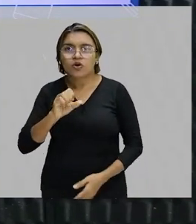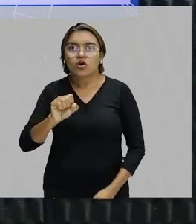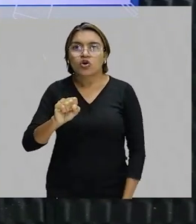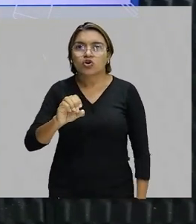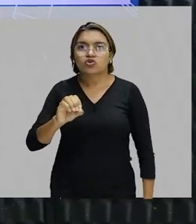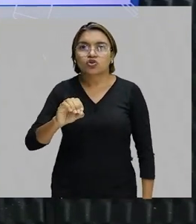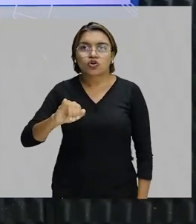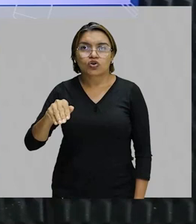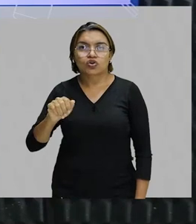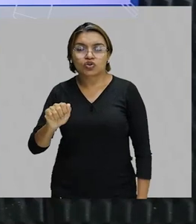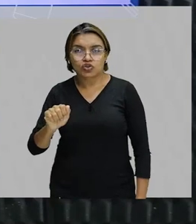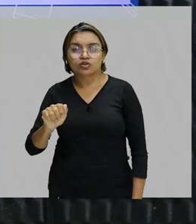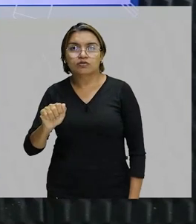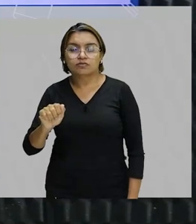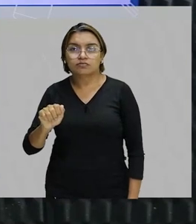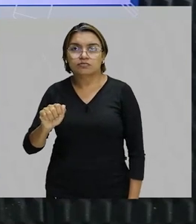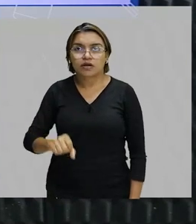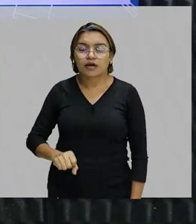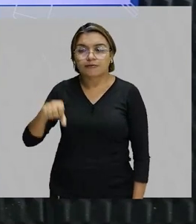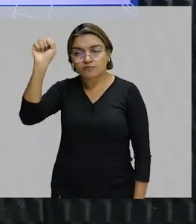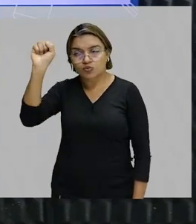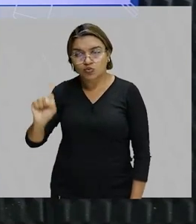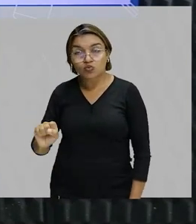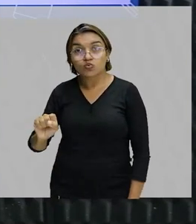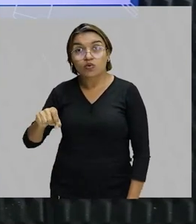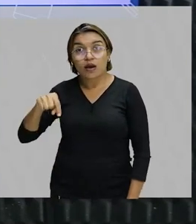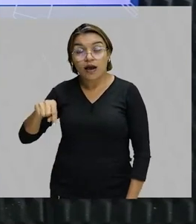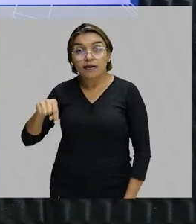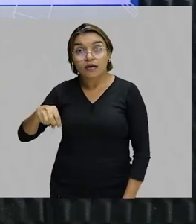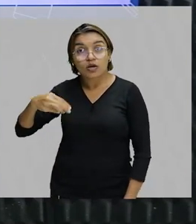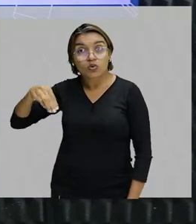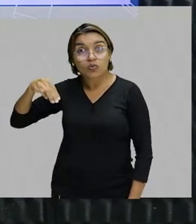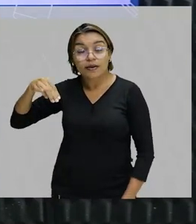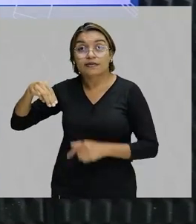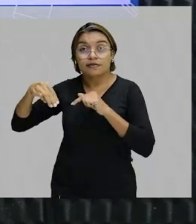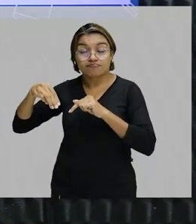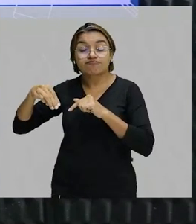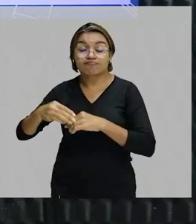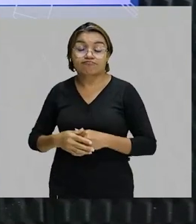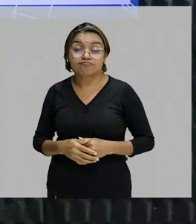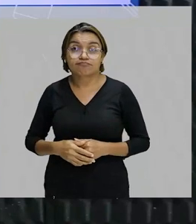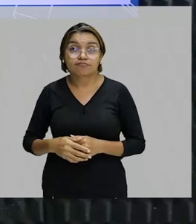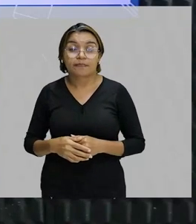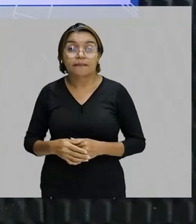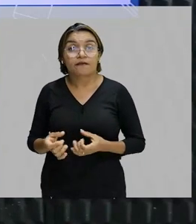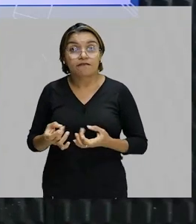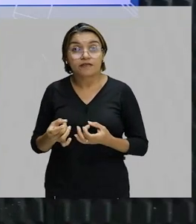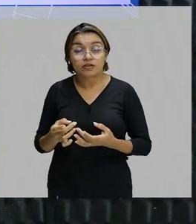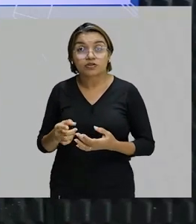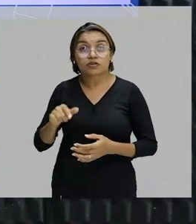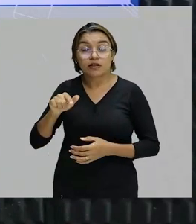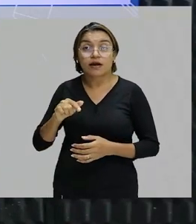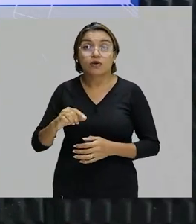é muito produzida aí na região sul do Maranhão do nosso Estado né E que é exportada ali principalmente via Porto do